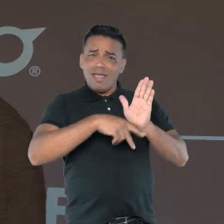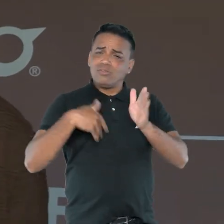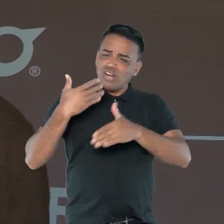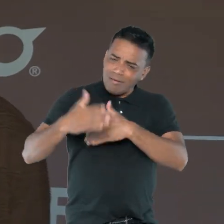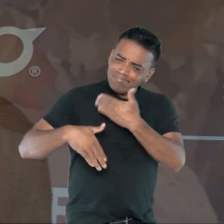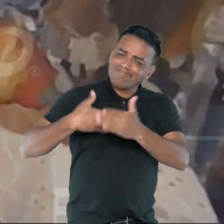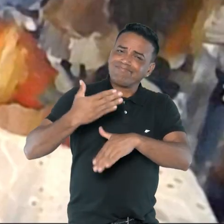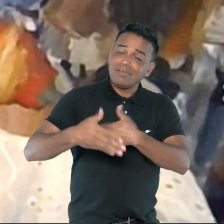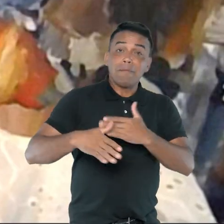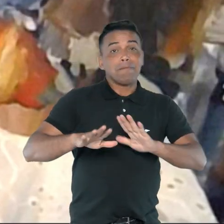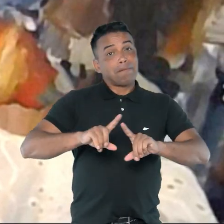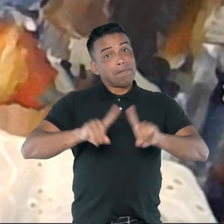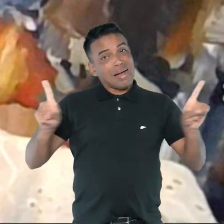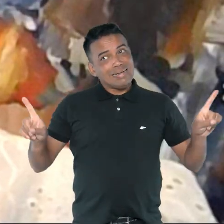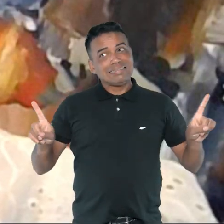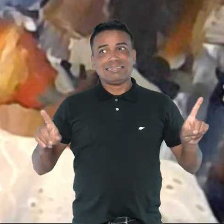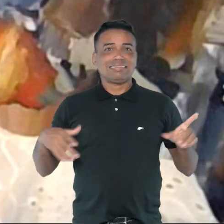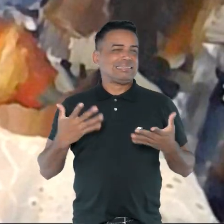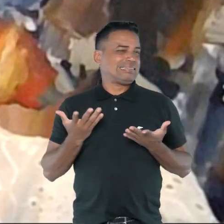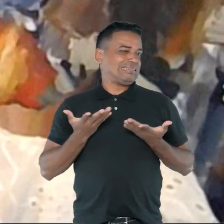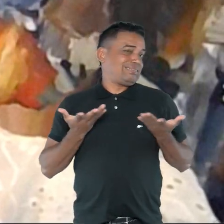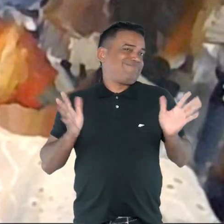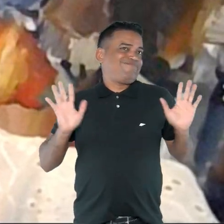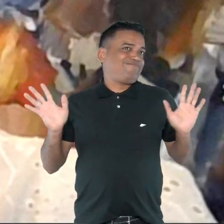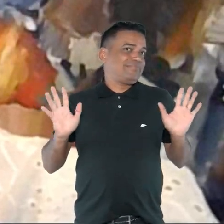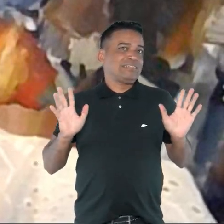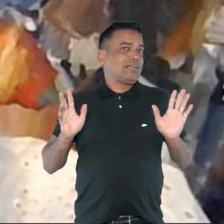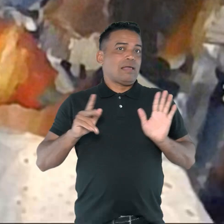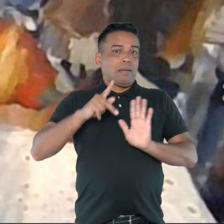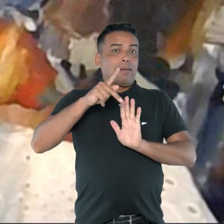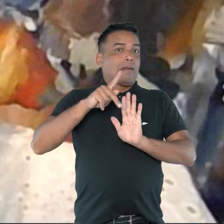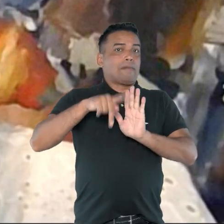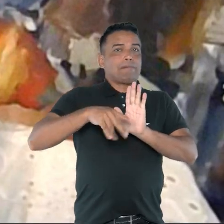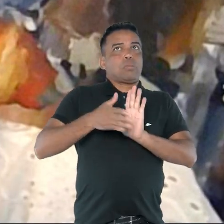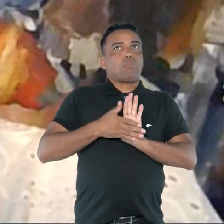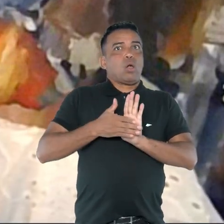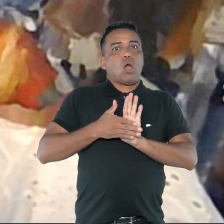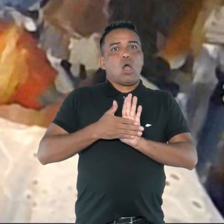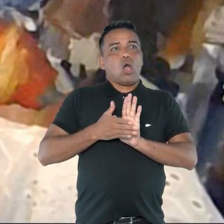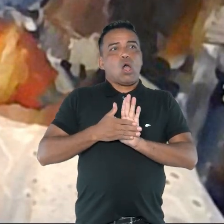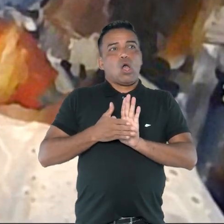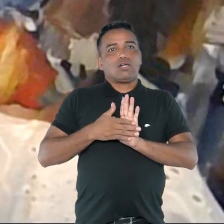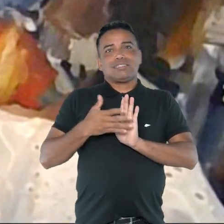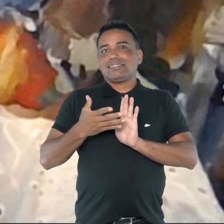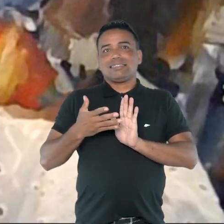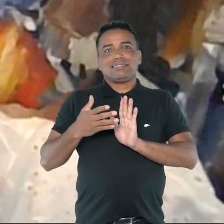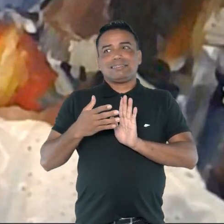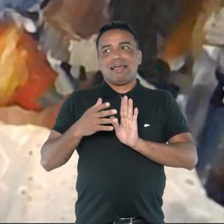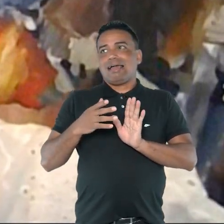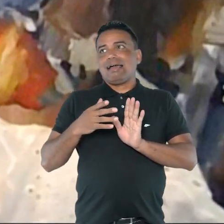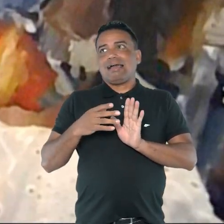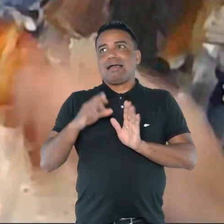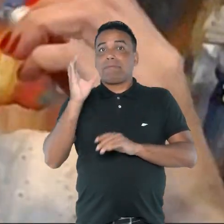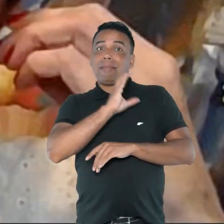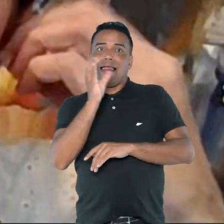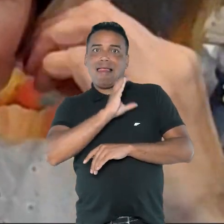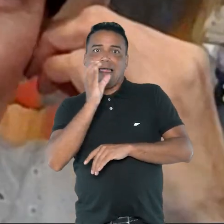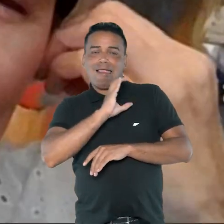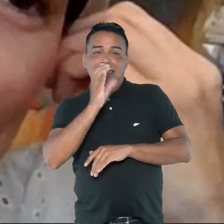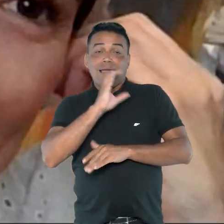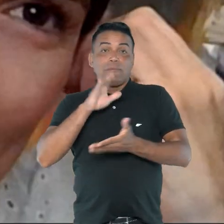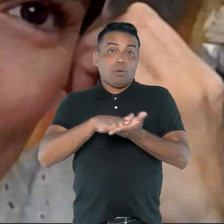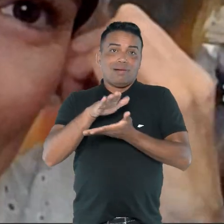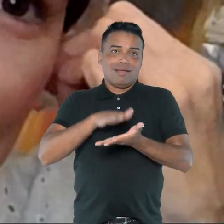Bom, eu estou com um projeto em andamento, mas é aquilo também, sem planos, assim,